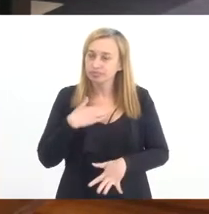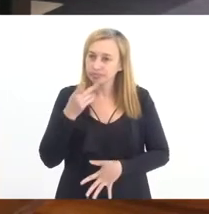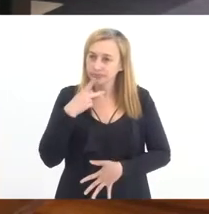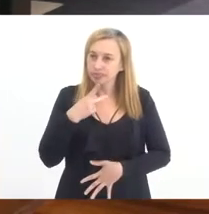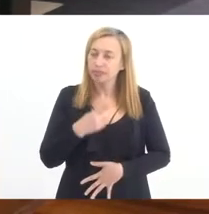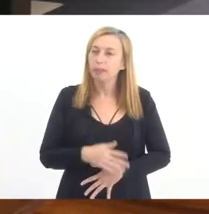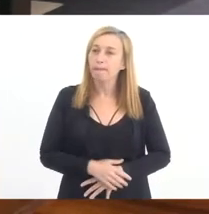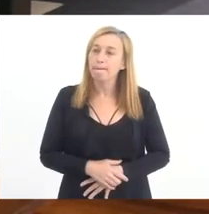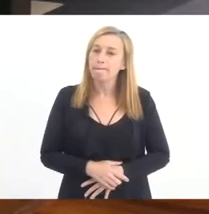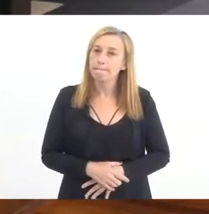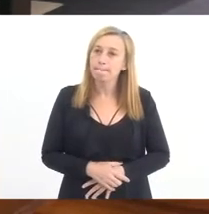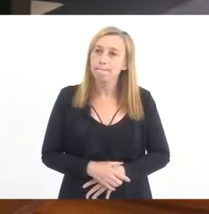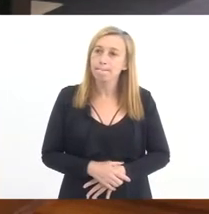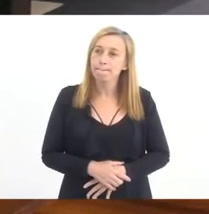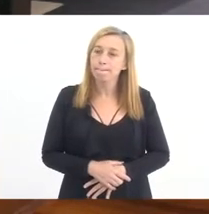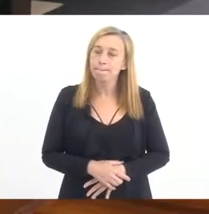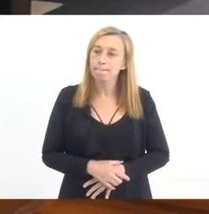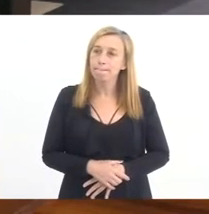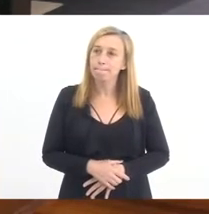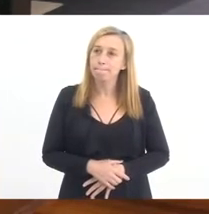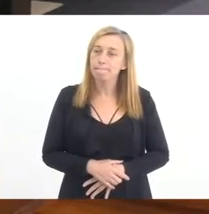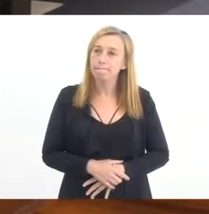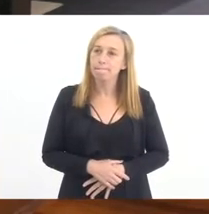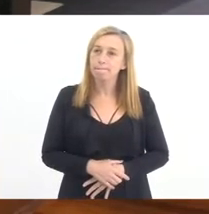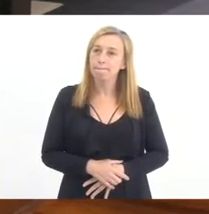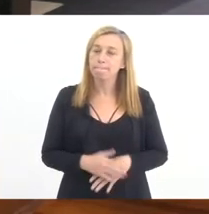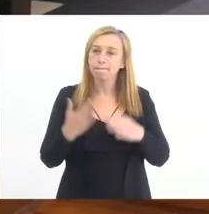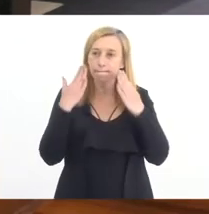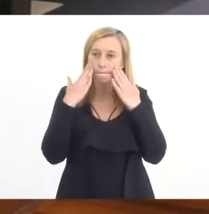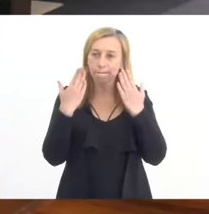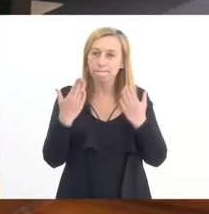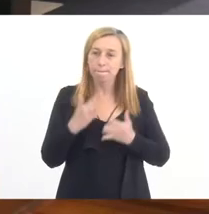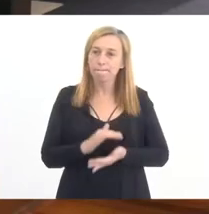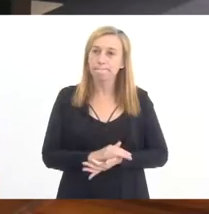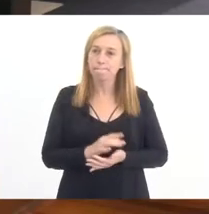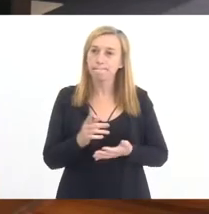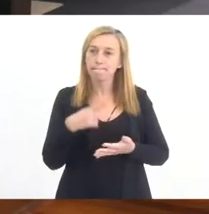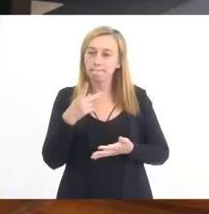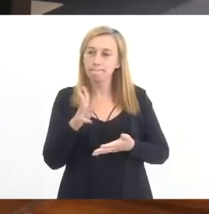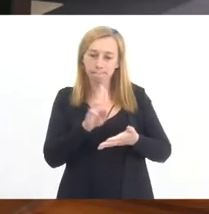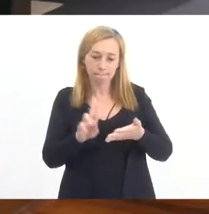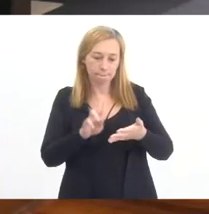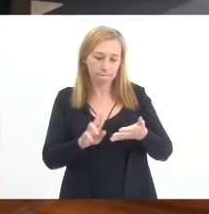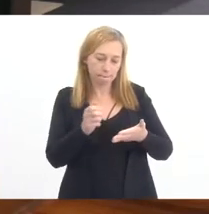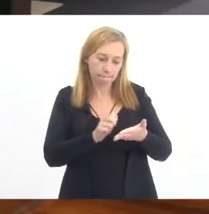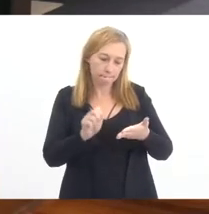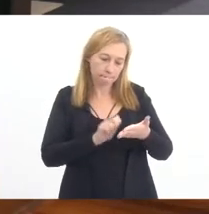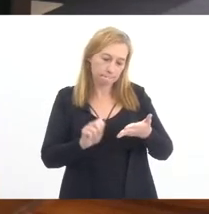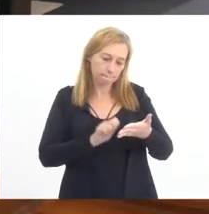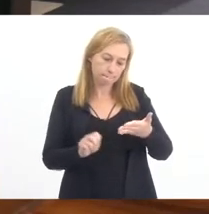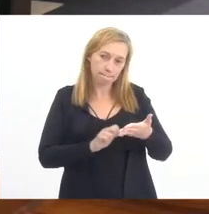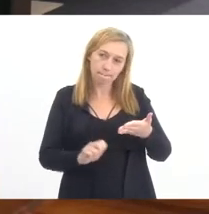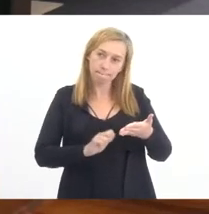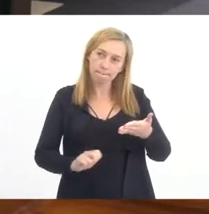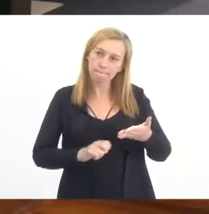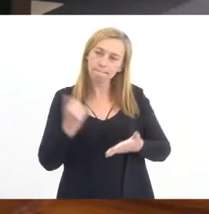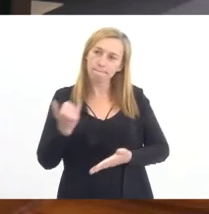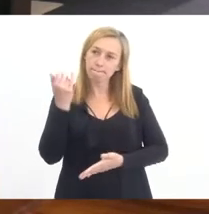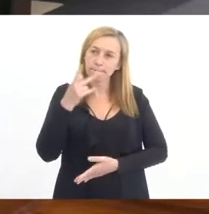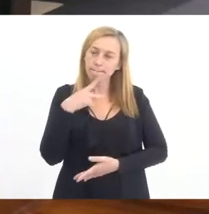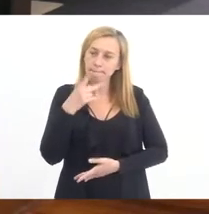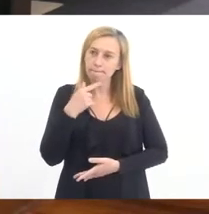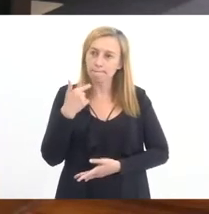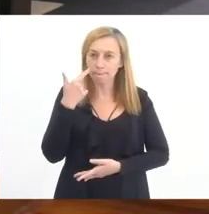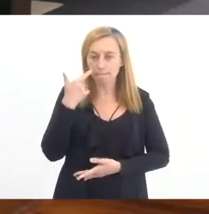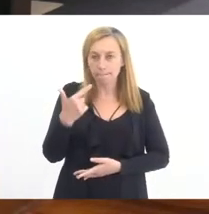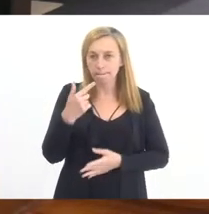fala e para na apresentação, anotei alguns pontos inicialmente. E seria até importante falar que eu vi que